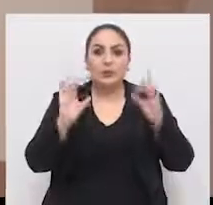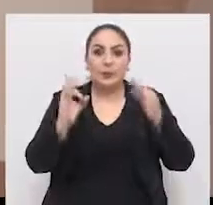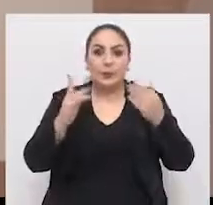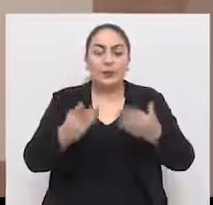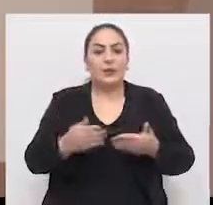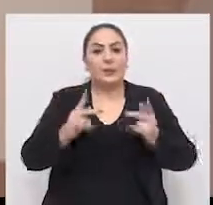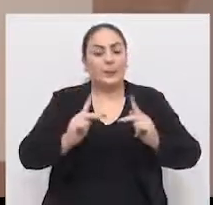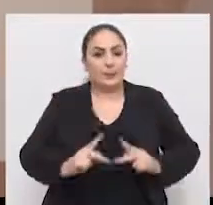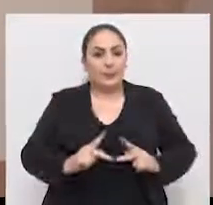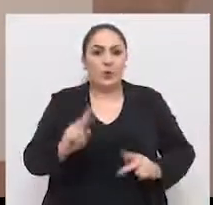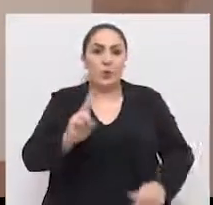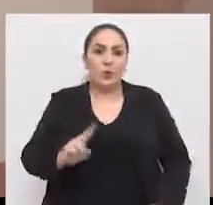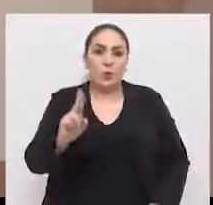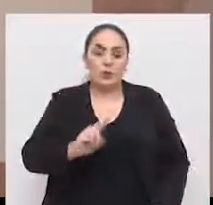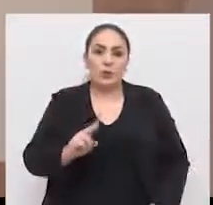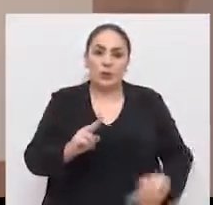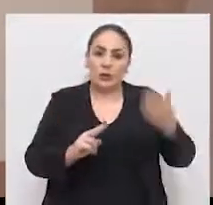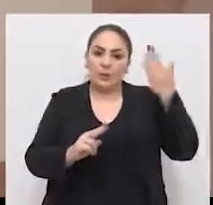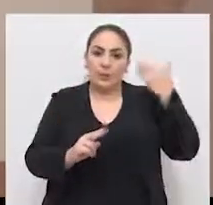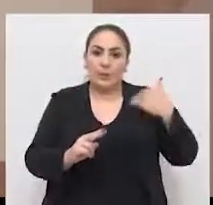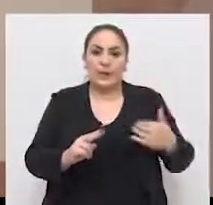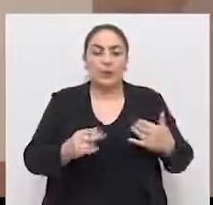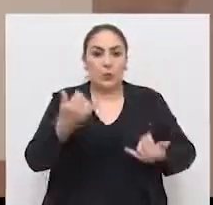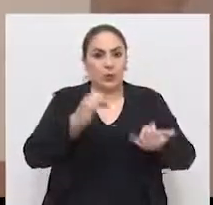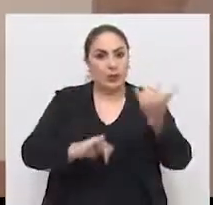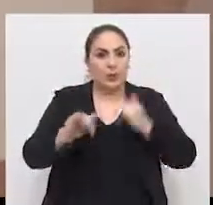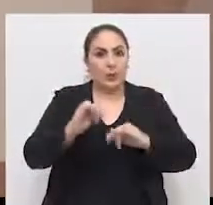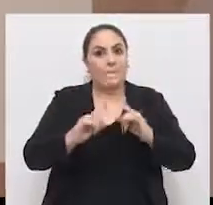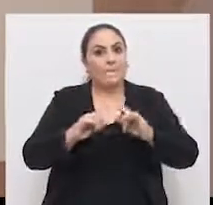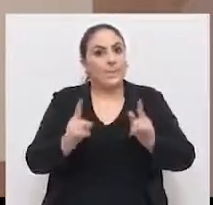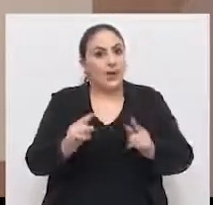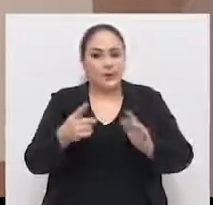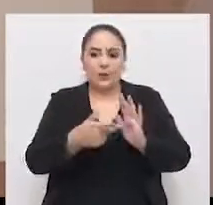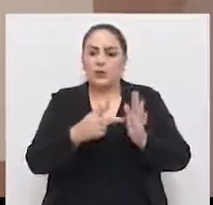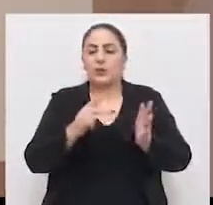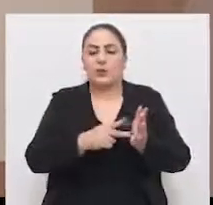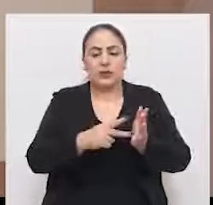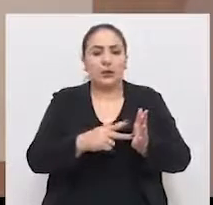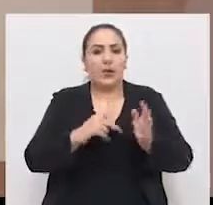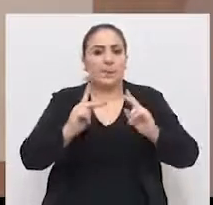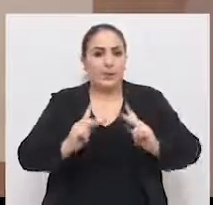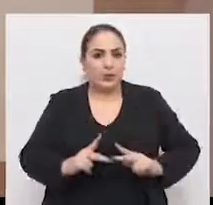cliente que usa o cabelo com química. Mas